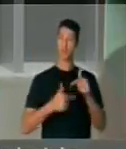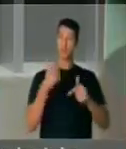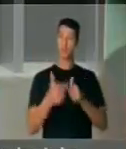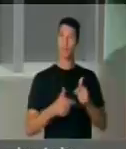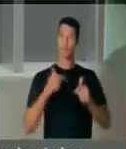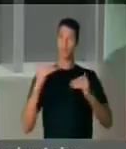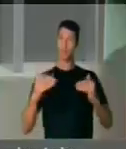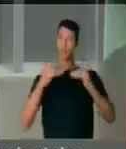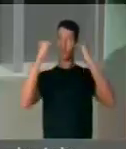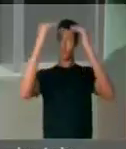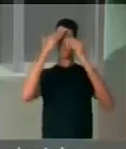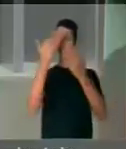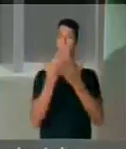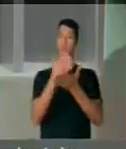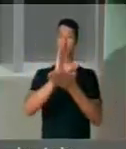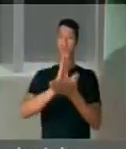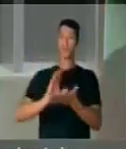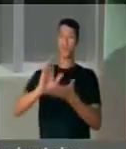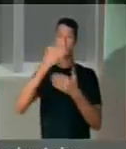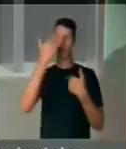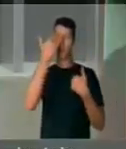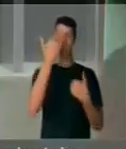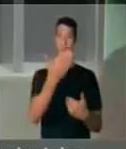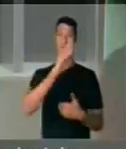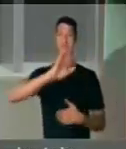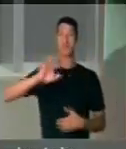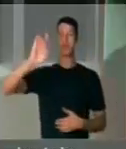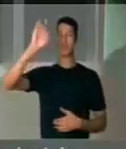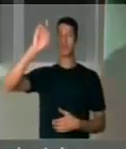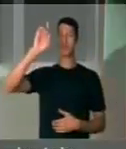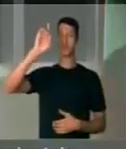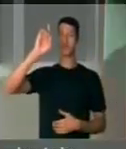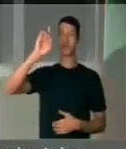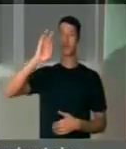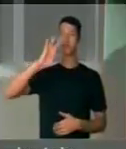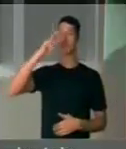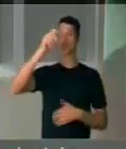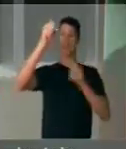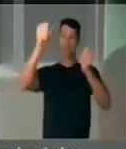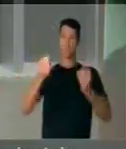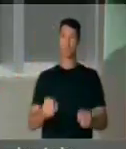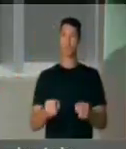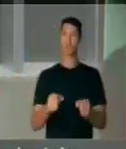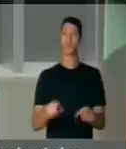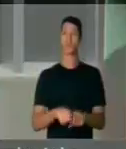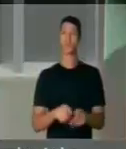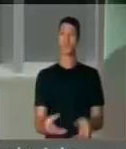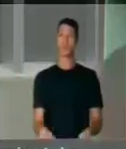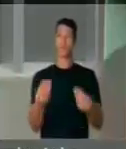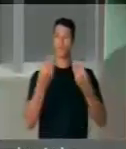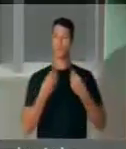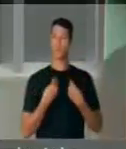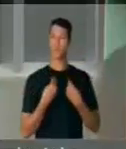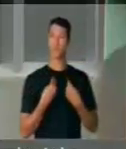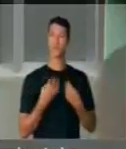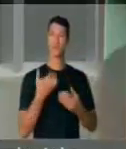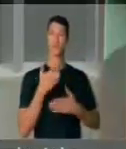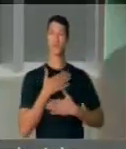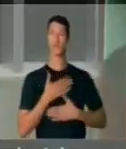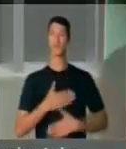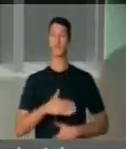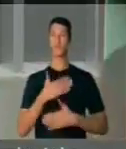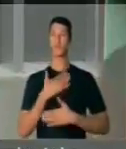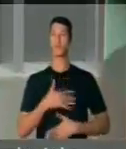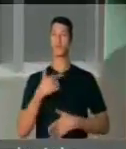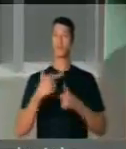para merecer sua confiança, agradeço a Deus Todo-Poderoso que me deu a tranquilidade